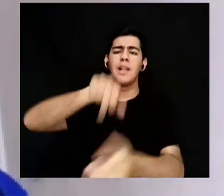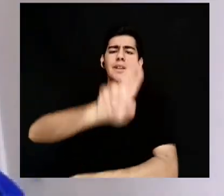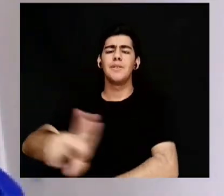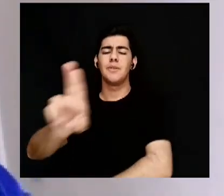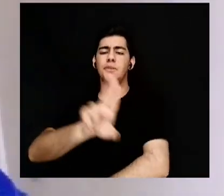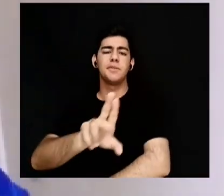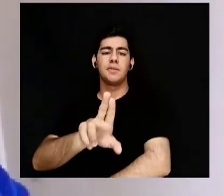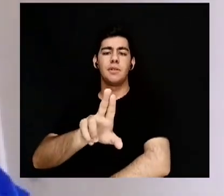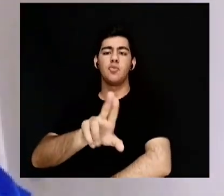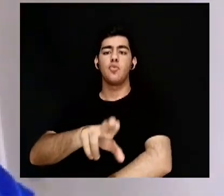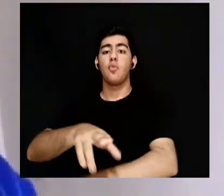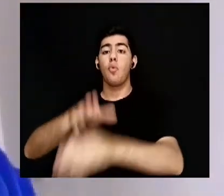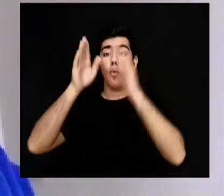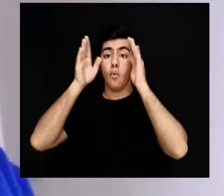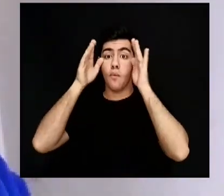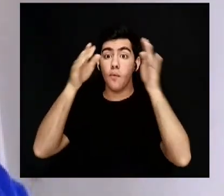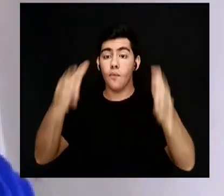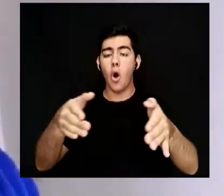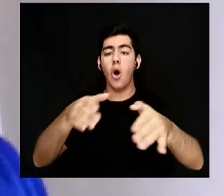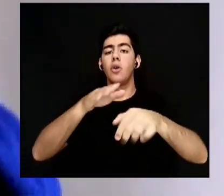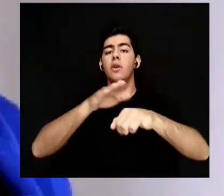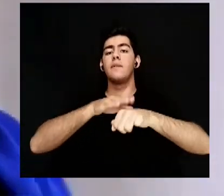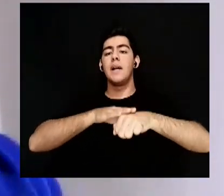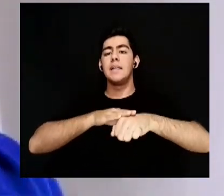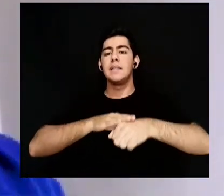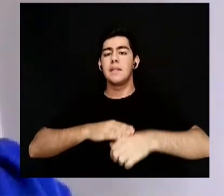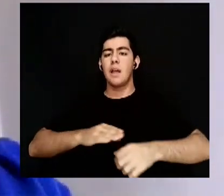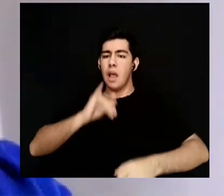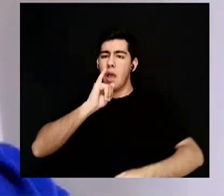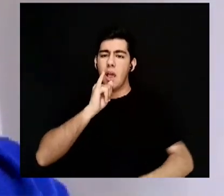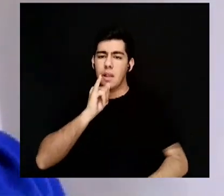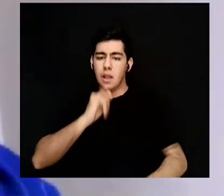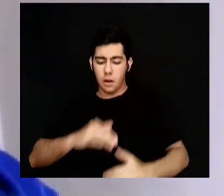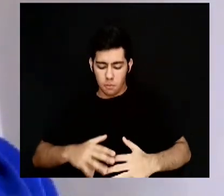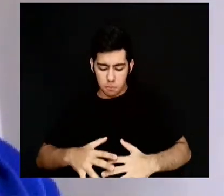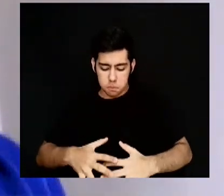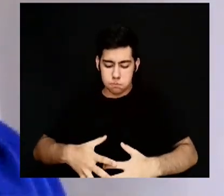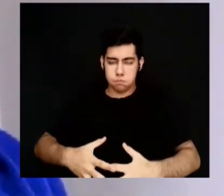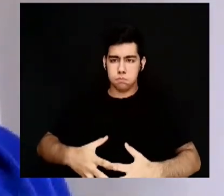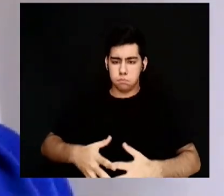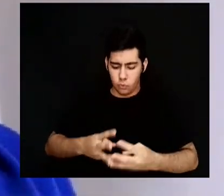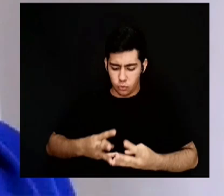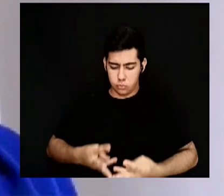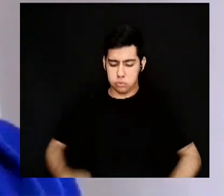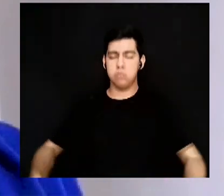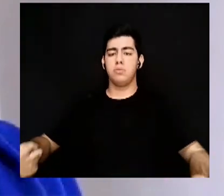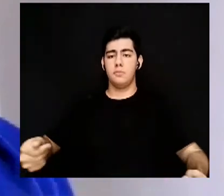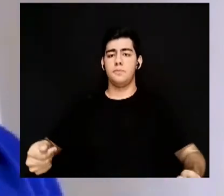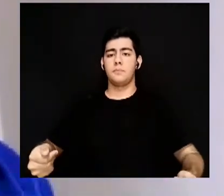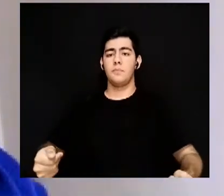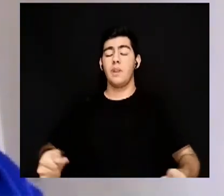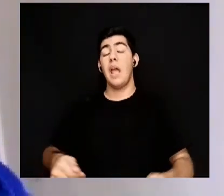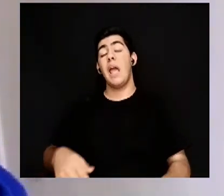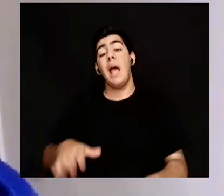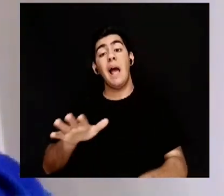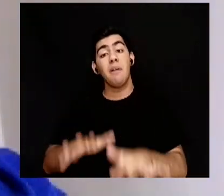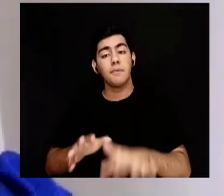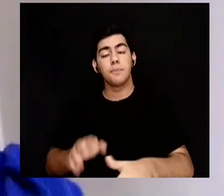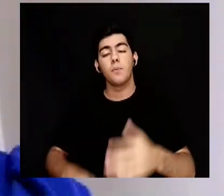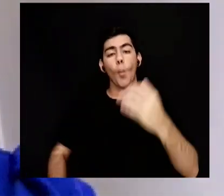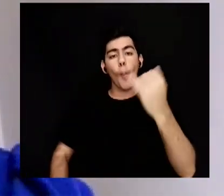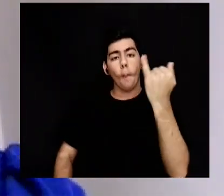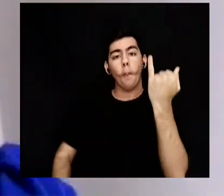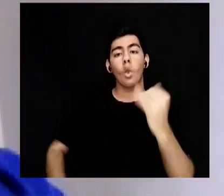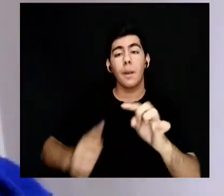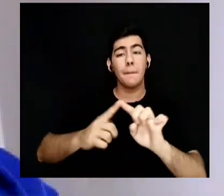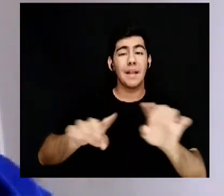subcutânea, gordurinha localizada. Não, vai até agir, vai diminuir, mas é perigoso diminuir músculo e a possibilidade de reganho